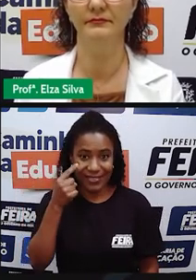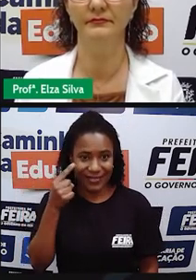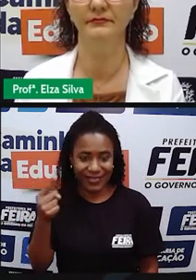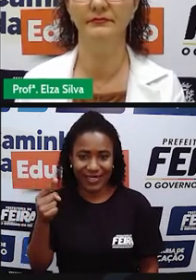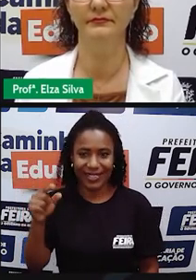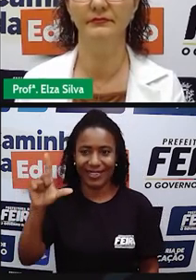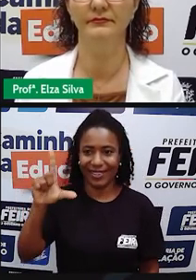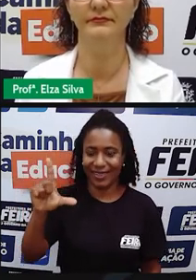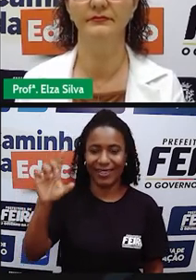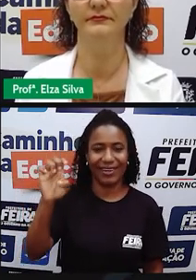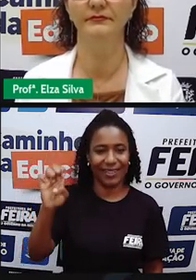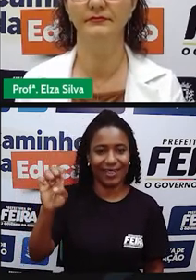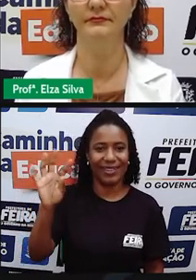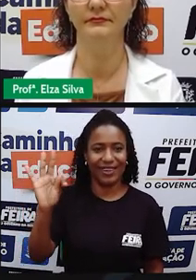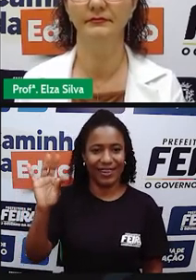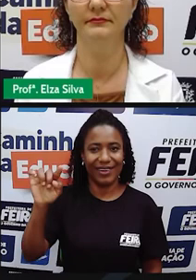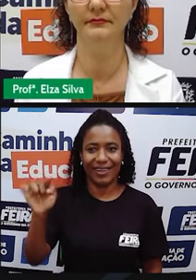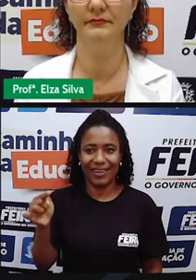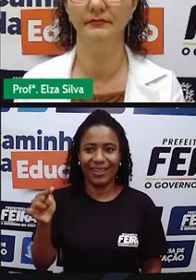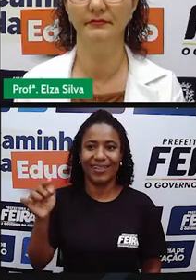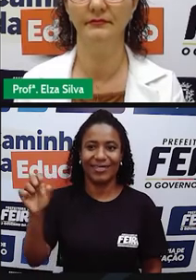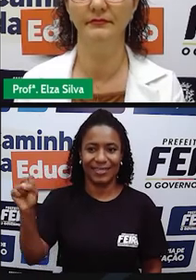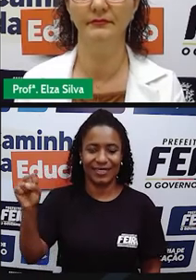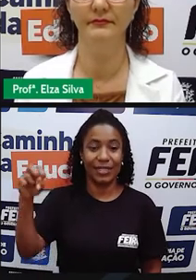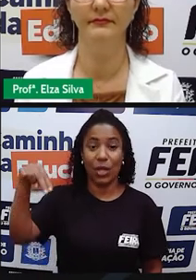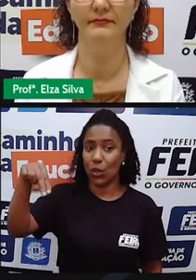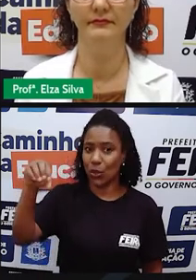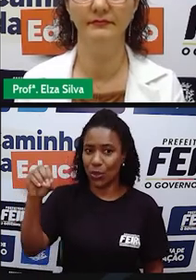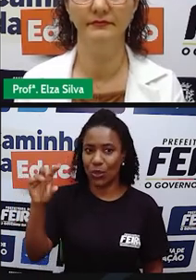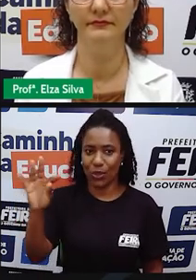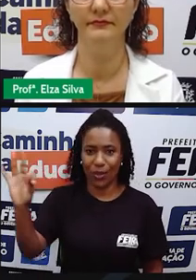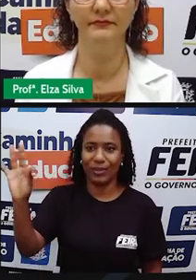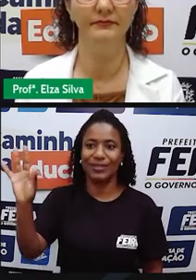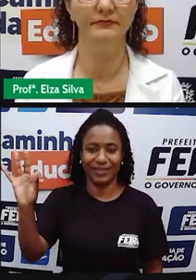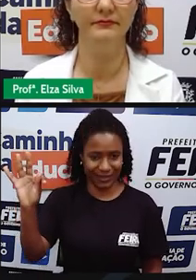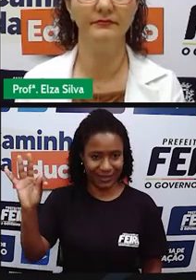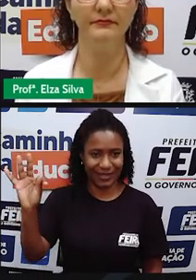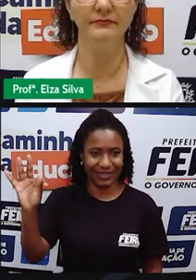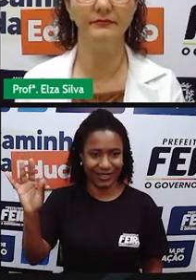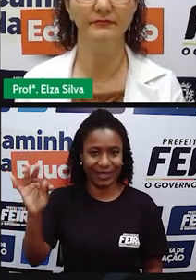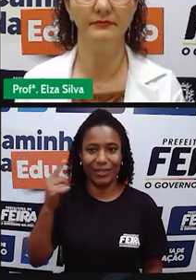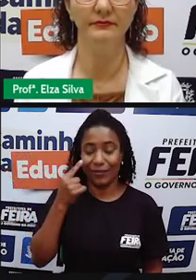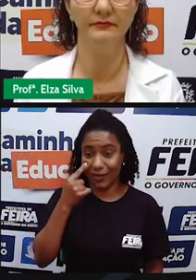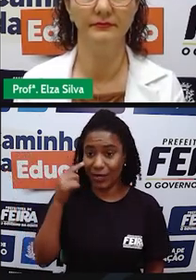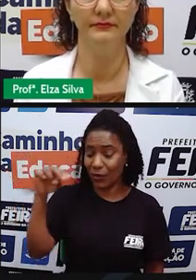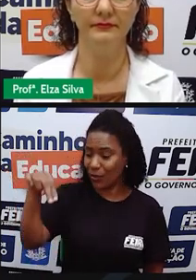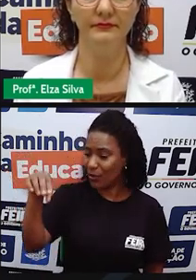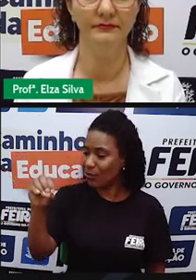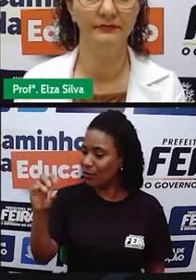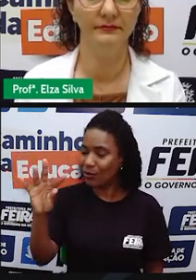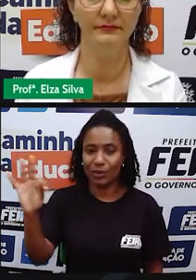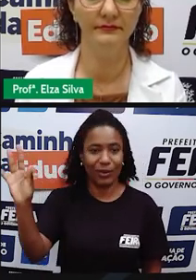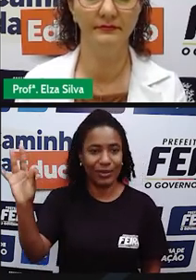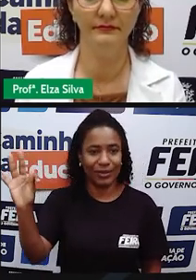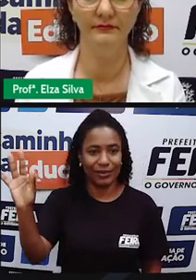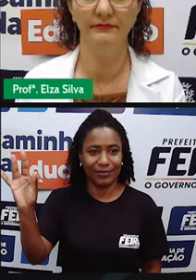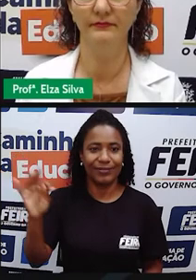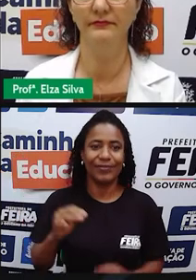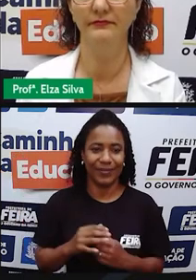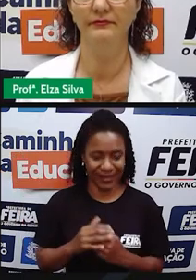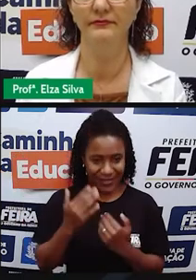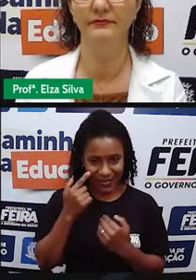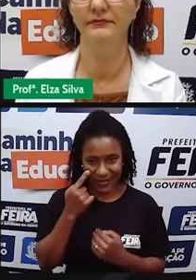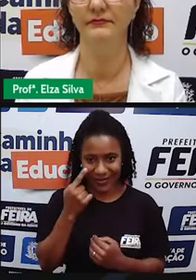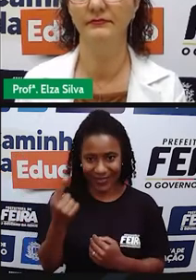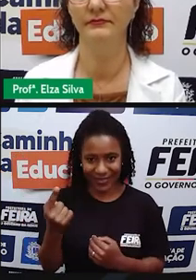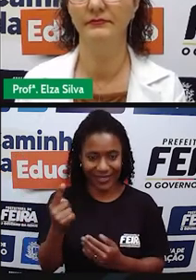é o formato na afirmativa. Para negar essa frase, a gente vai usar o not. A gente vai falar, let's not